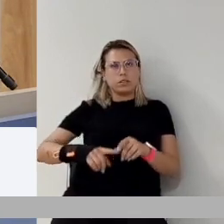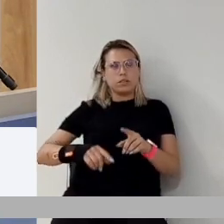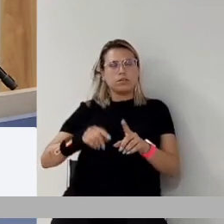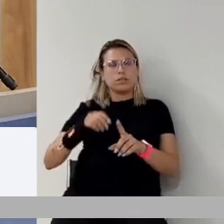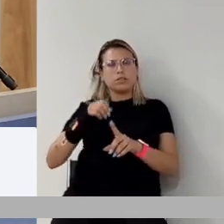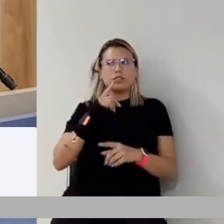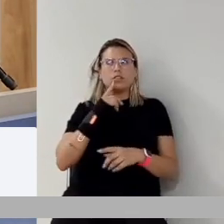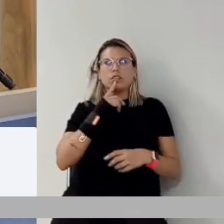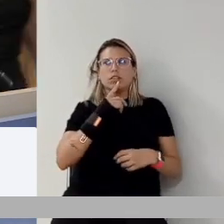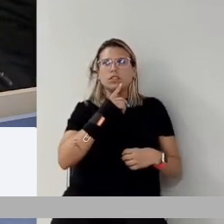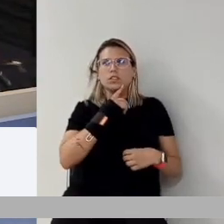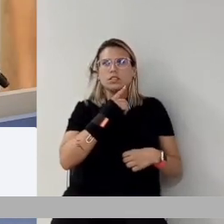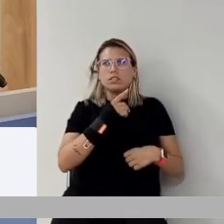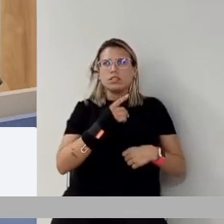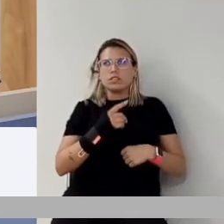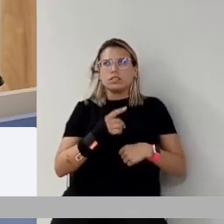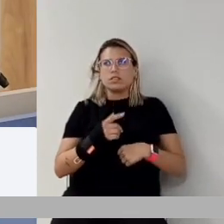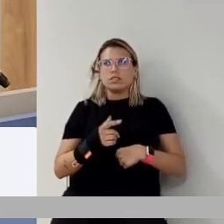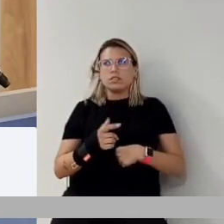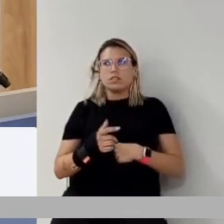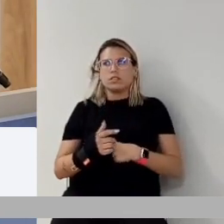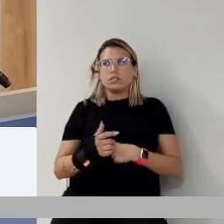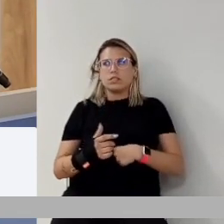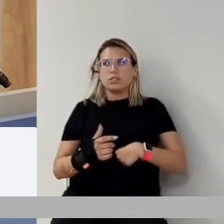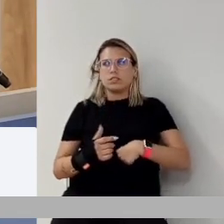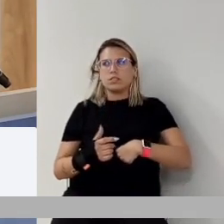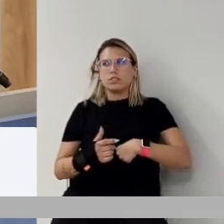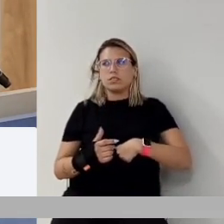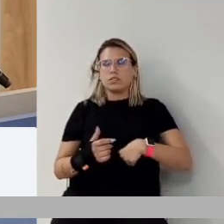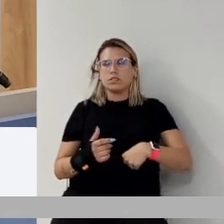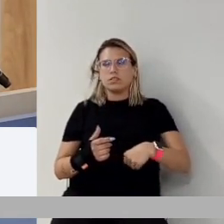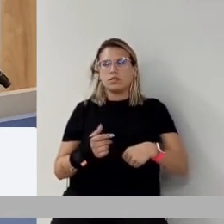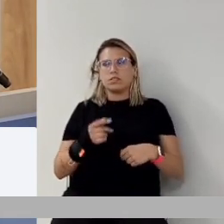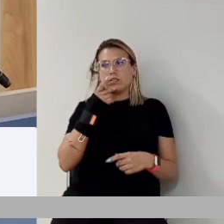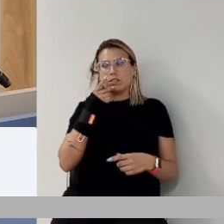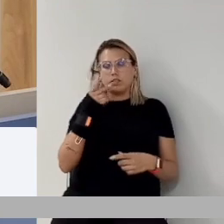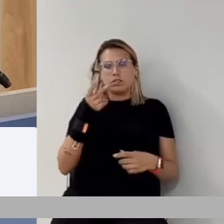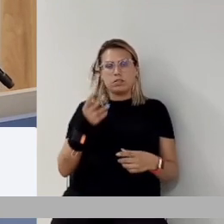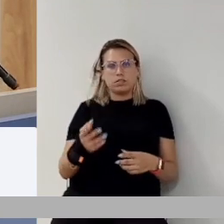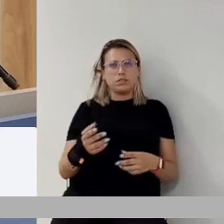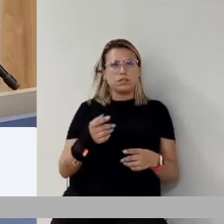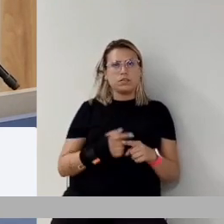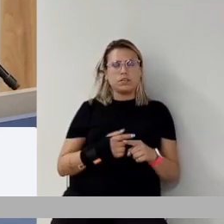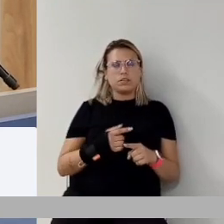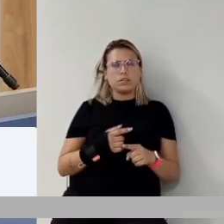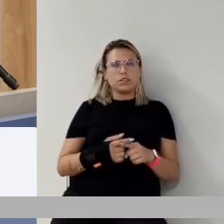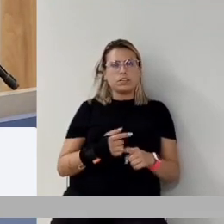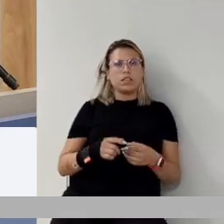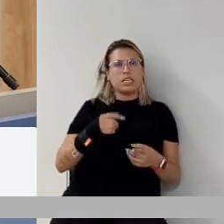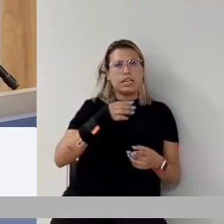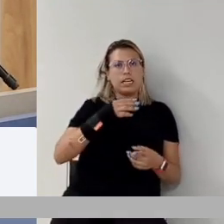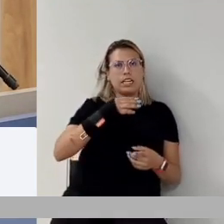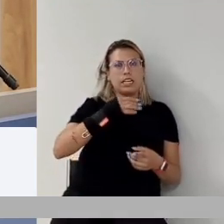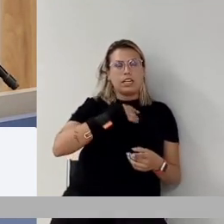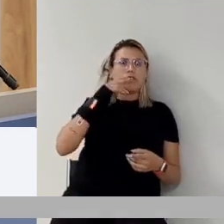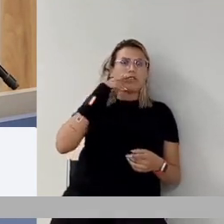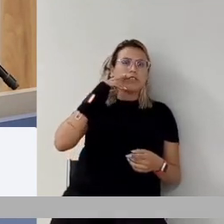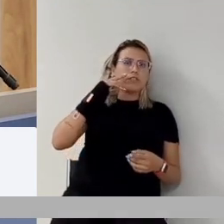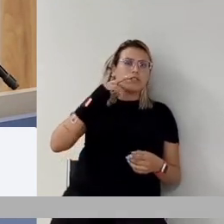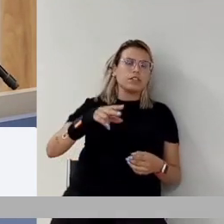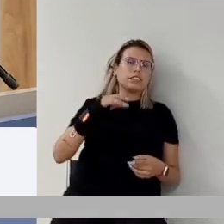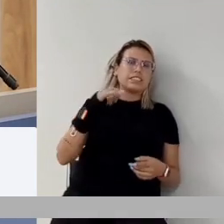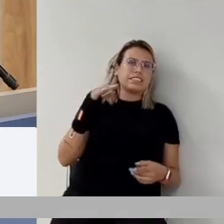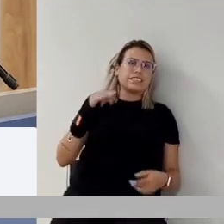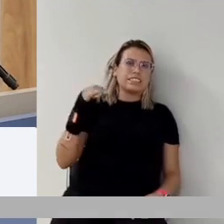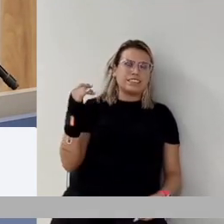de lazer digo isso Vereador leico porque eu vejo de suma